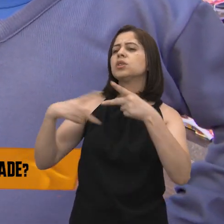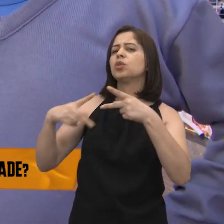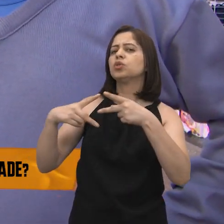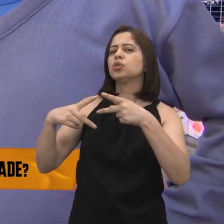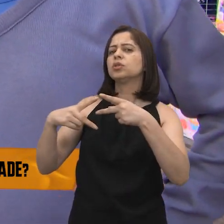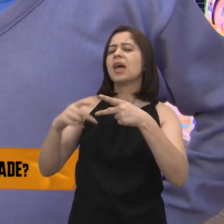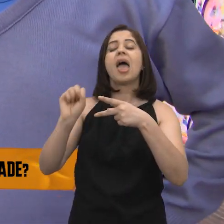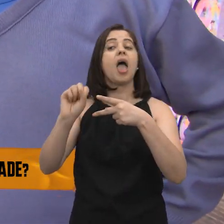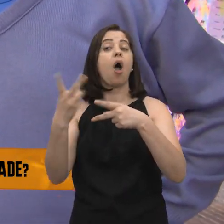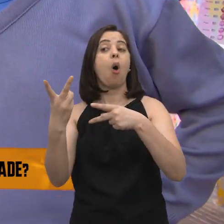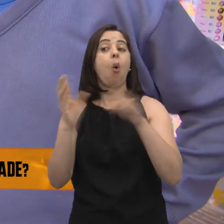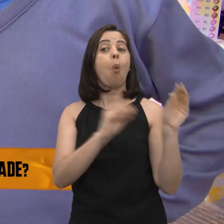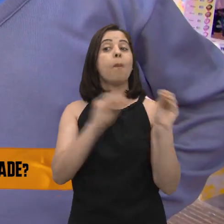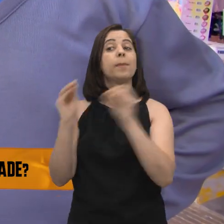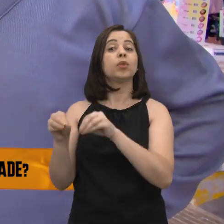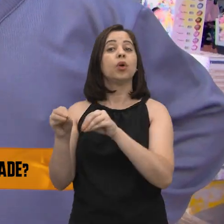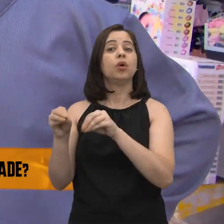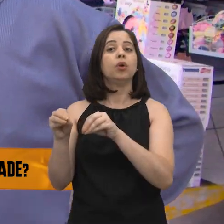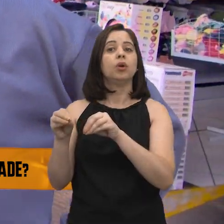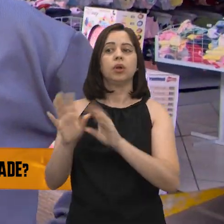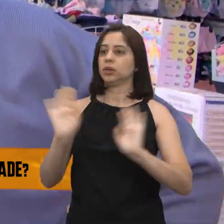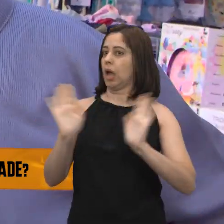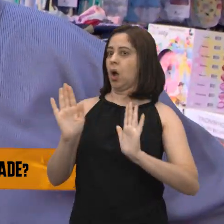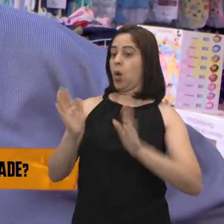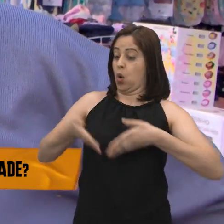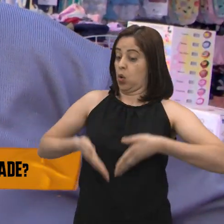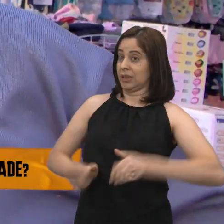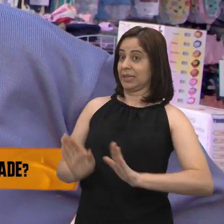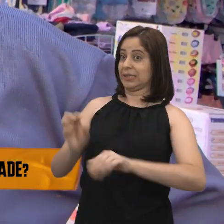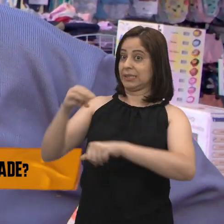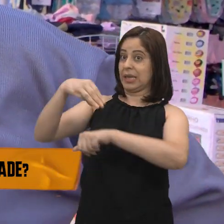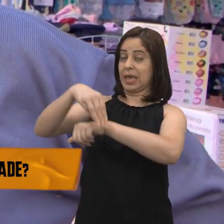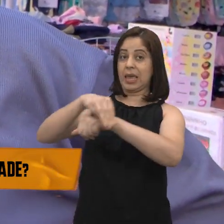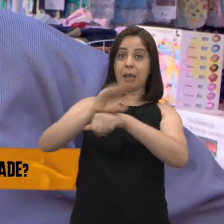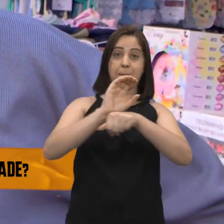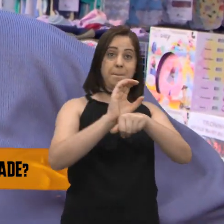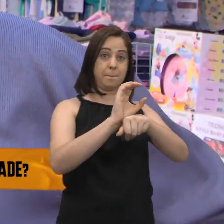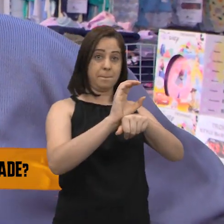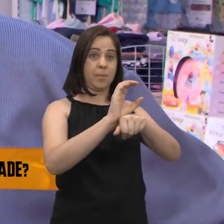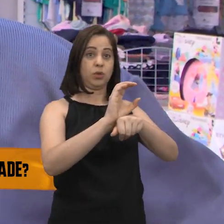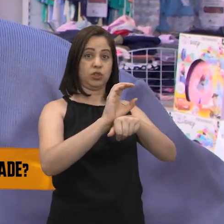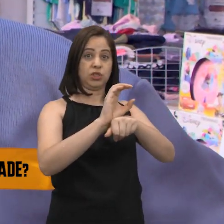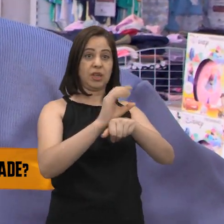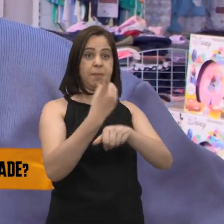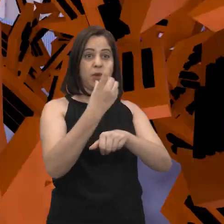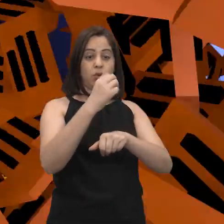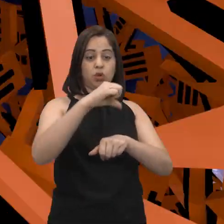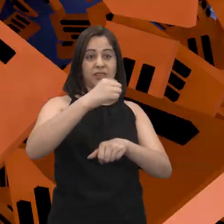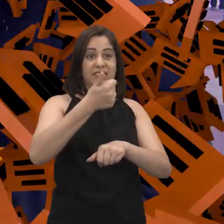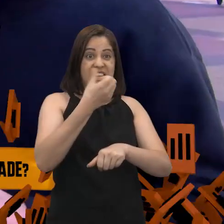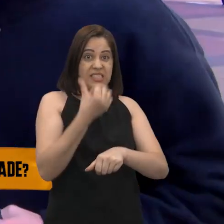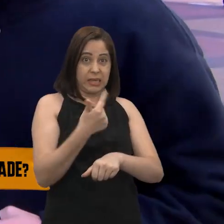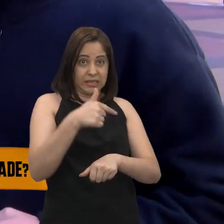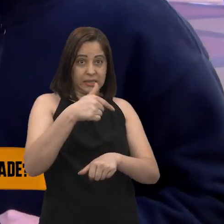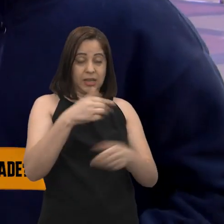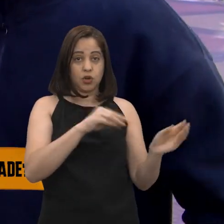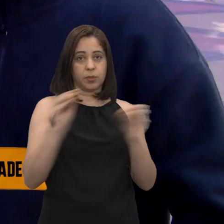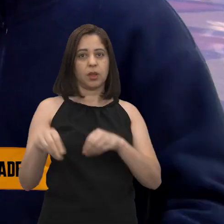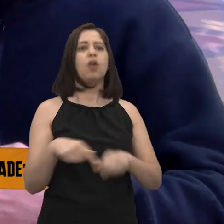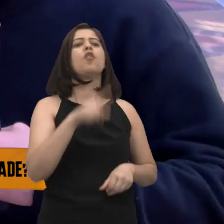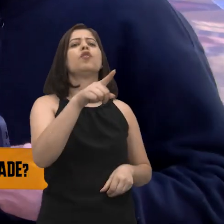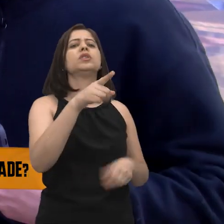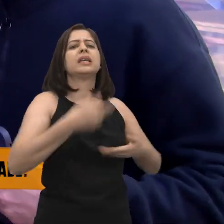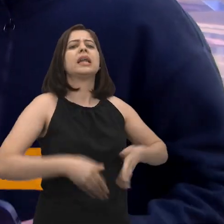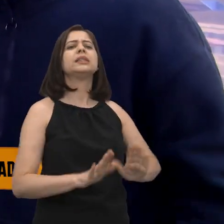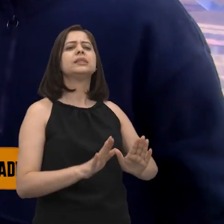Campos, joseense ou veio morar aqui? Não, eu sou mogiano. Aí vim para São José em 67. Nascido em São José dos Campos